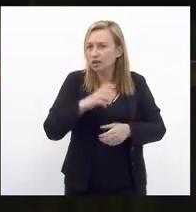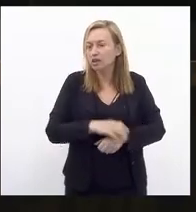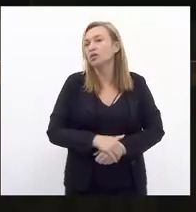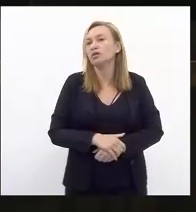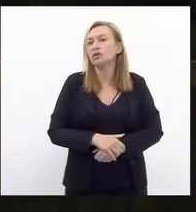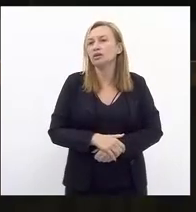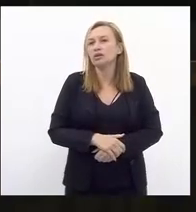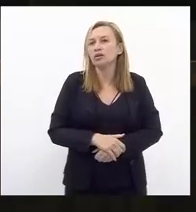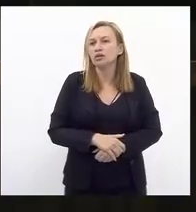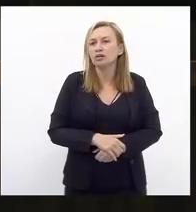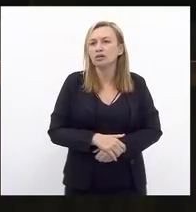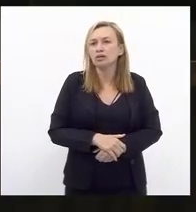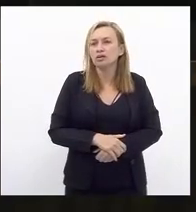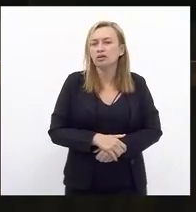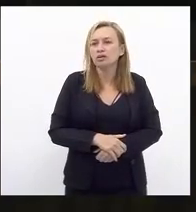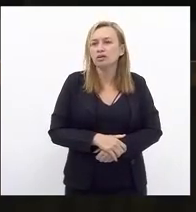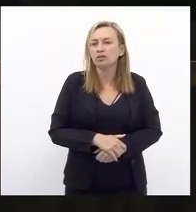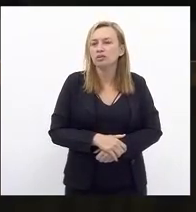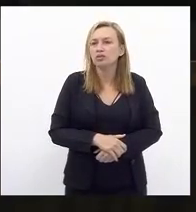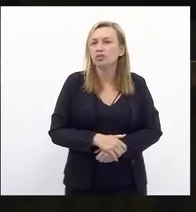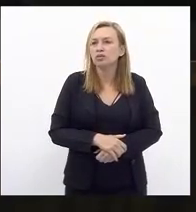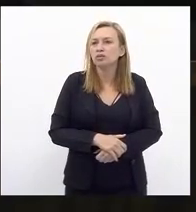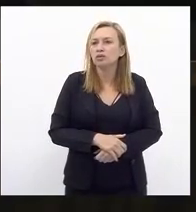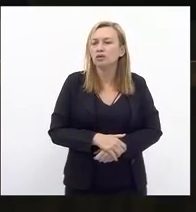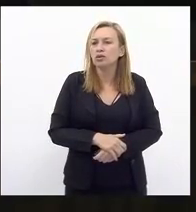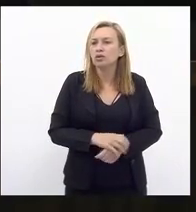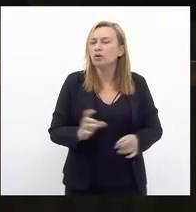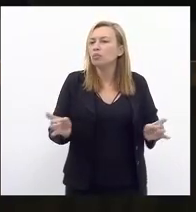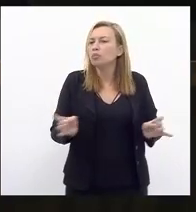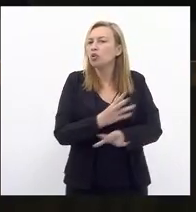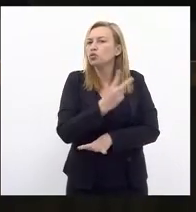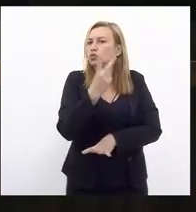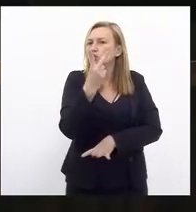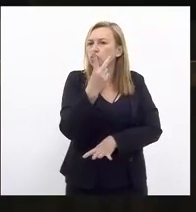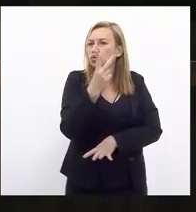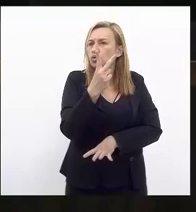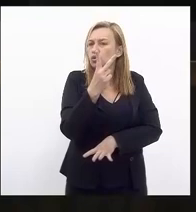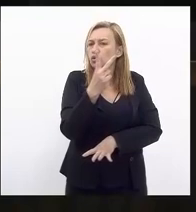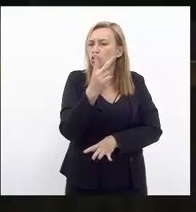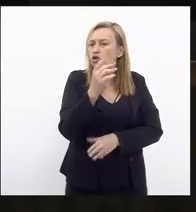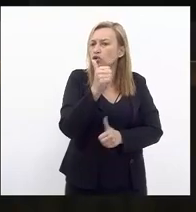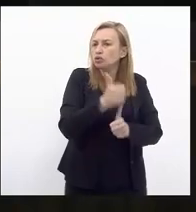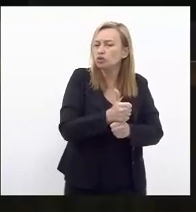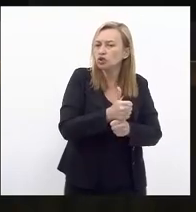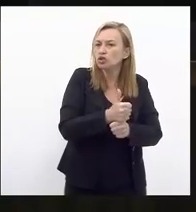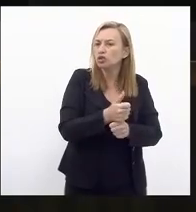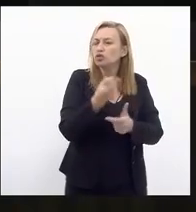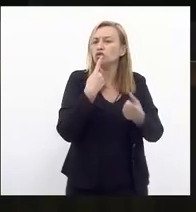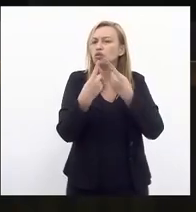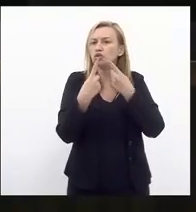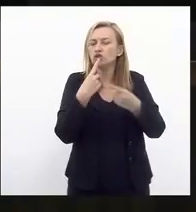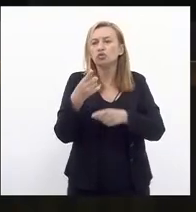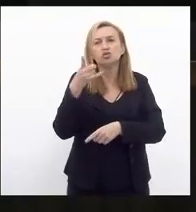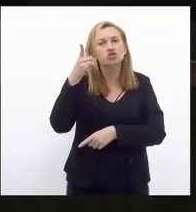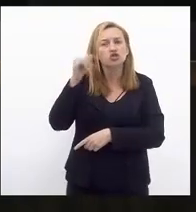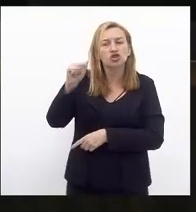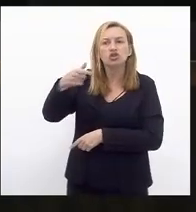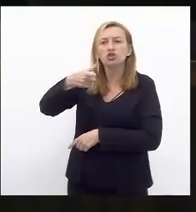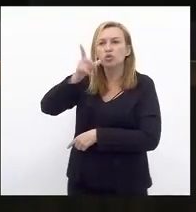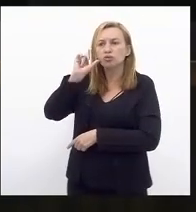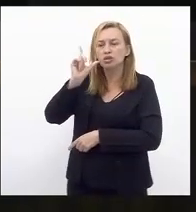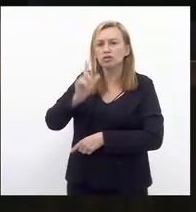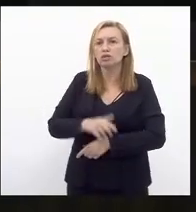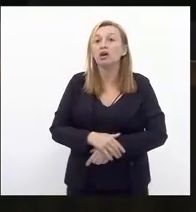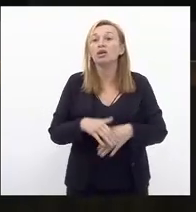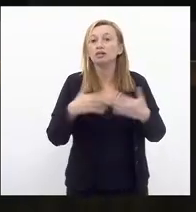ficaram pronto tão os dois substitutivo que nós possamos o dia de ontem